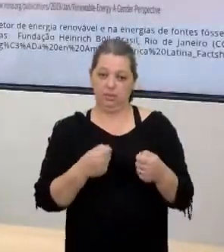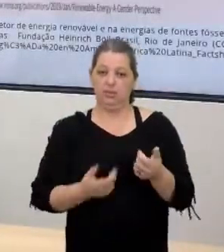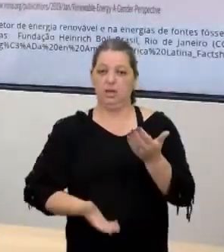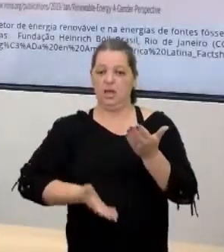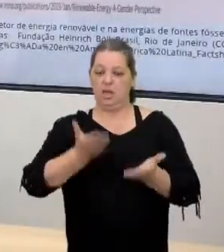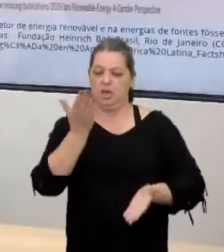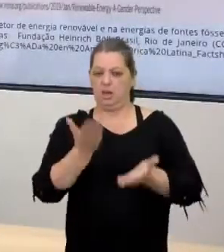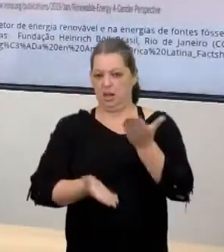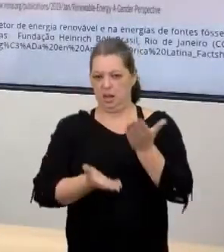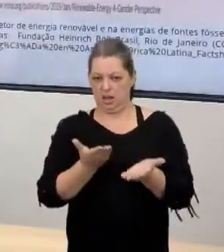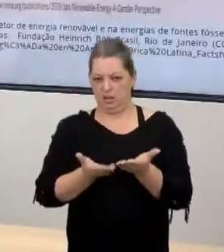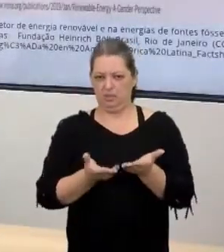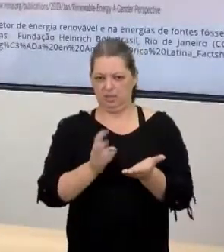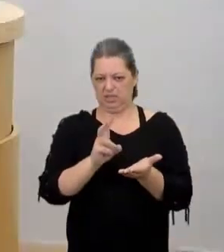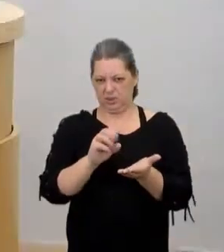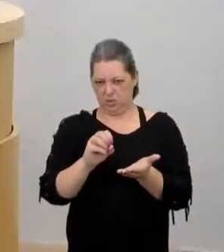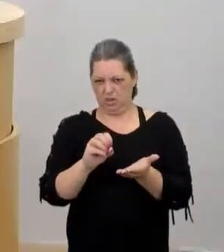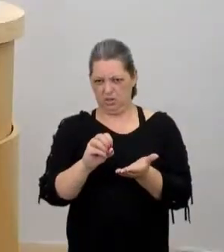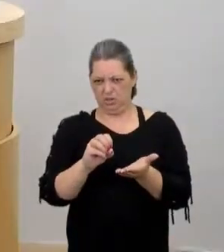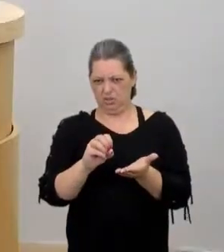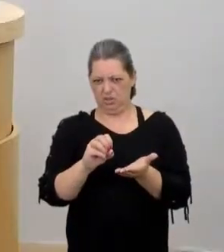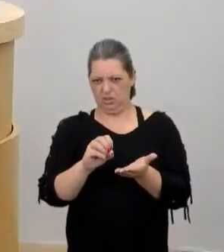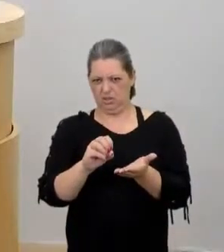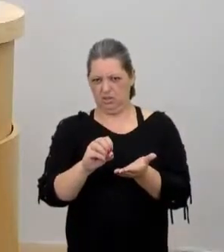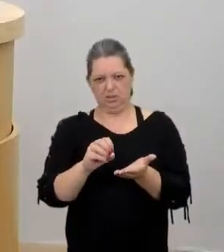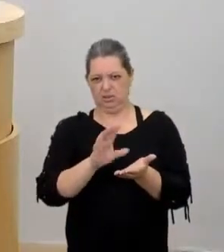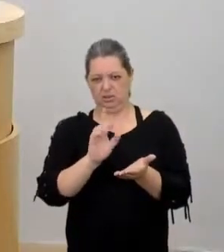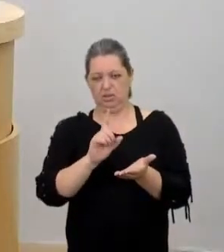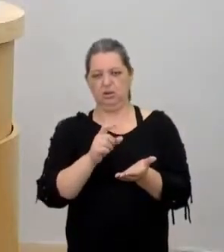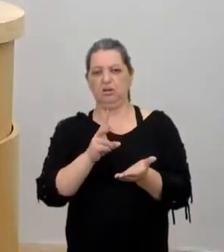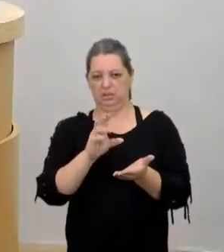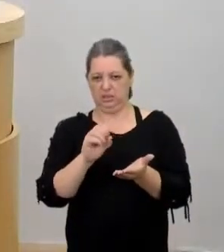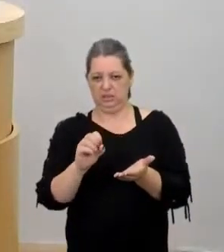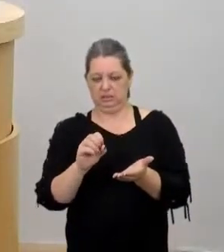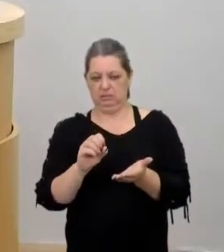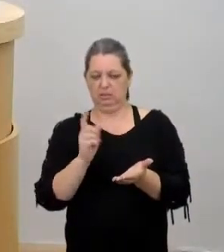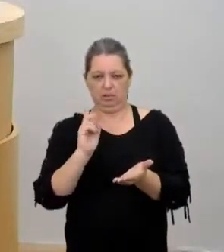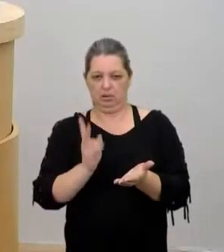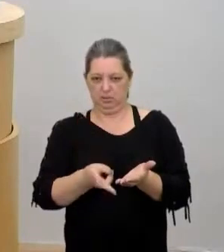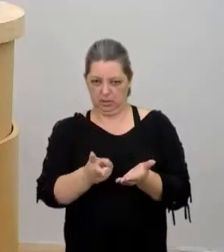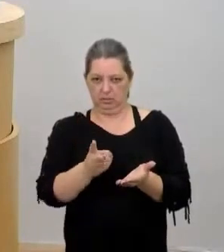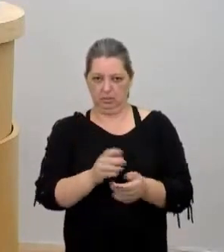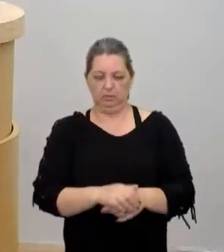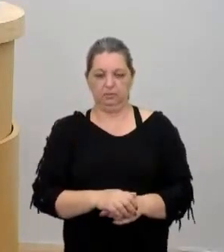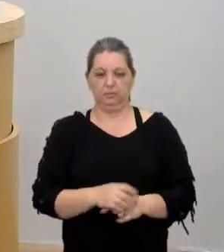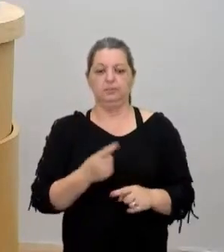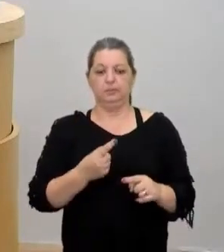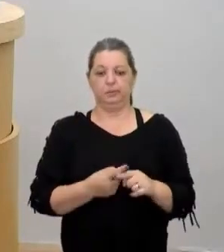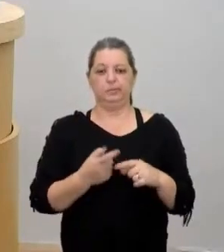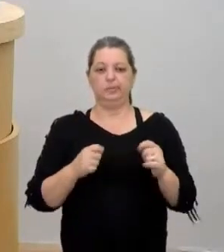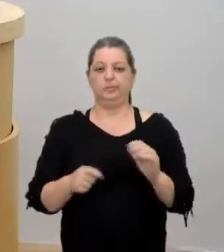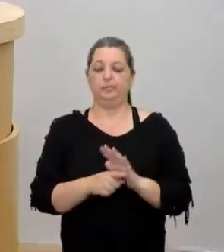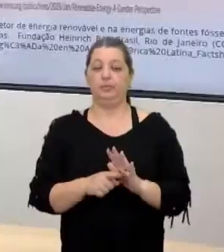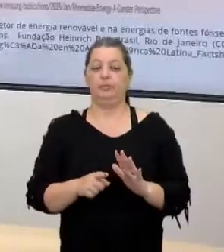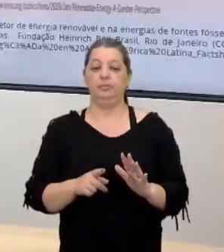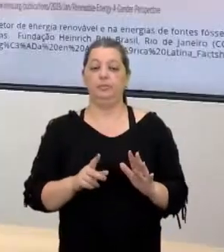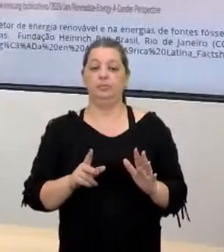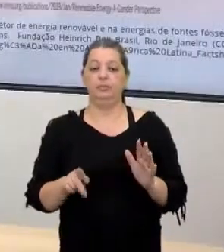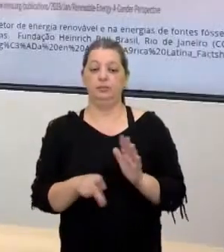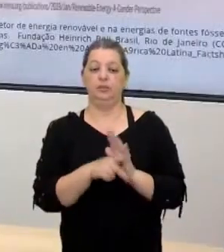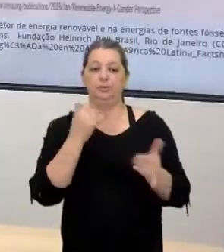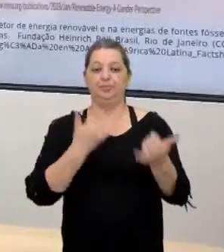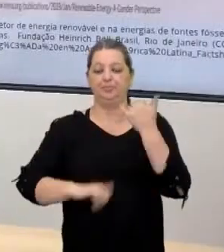Entre 50 por 50 tá bom, né? Sempre equilíbrio. Porque na realidade ainda, principalmente nos combustíveis fósseis, ainda se